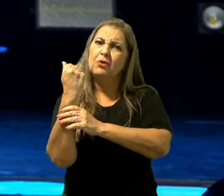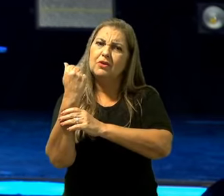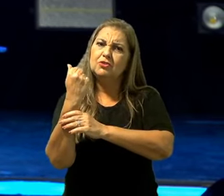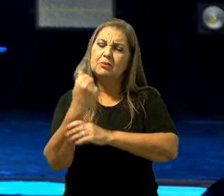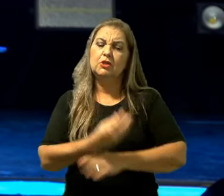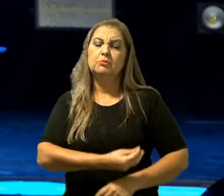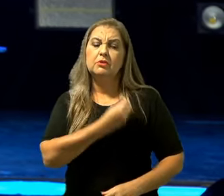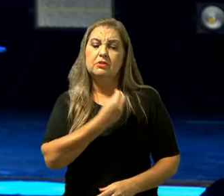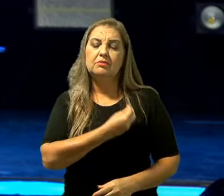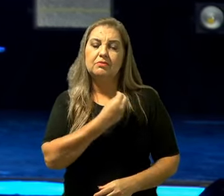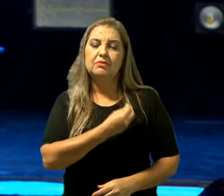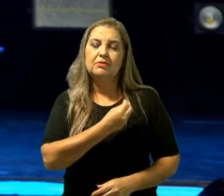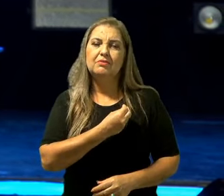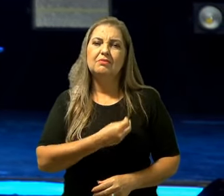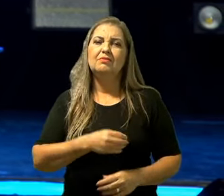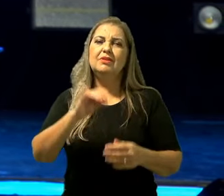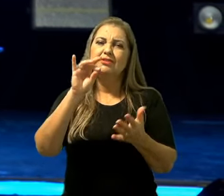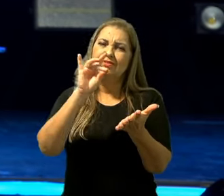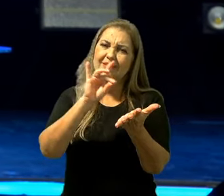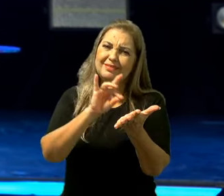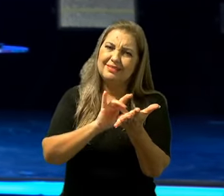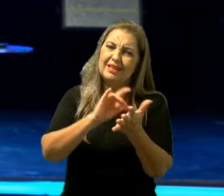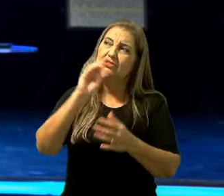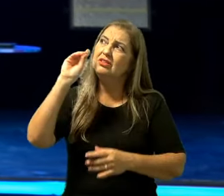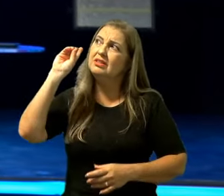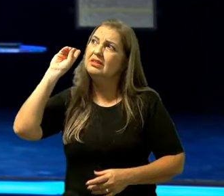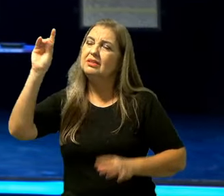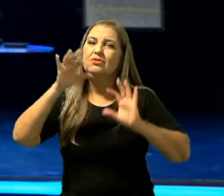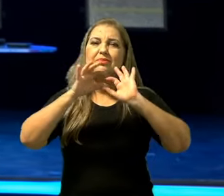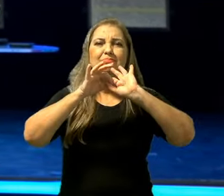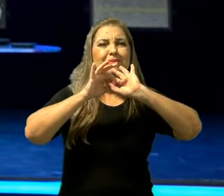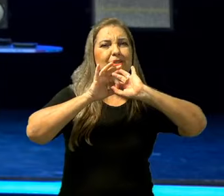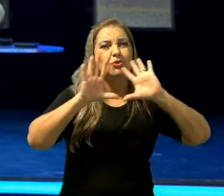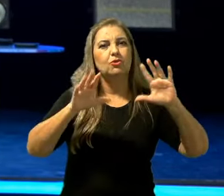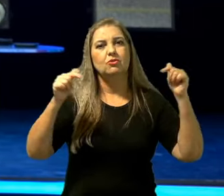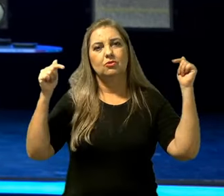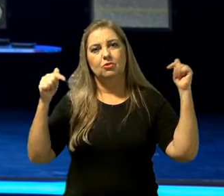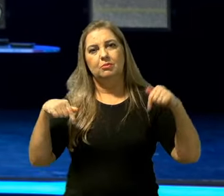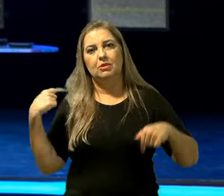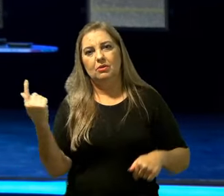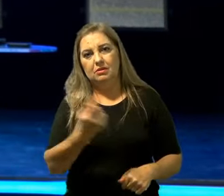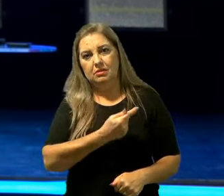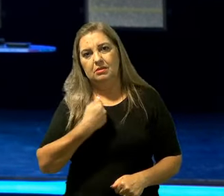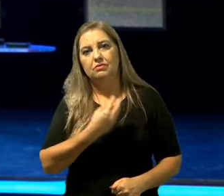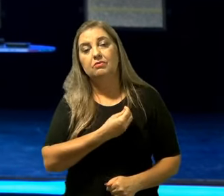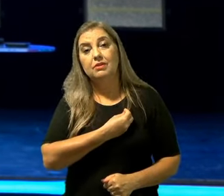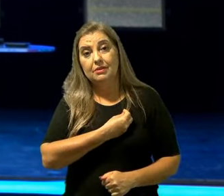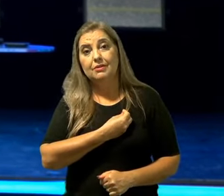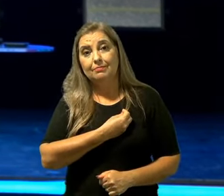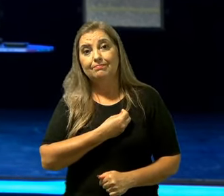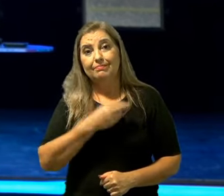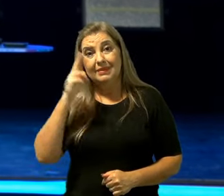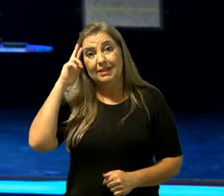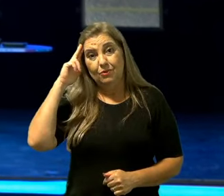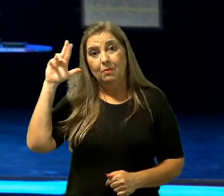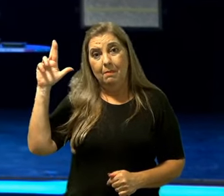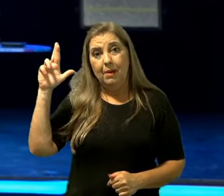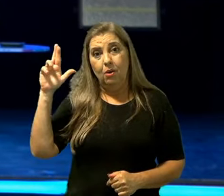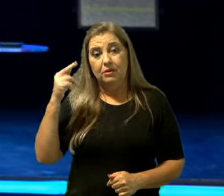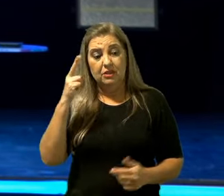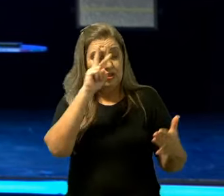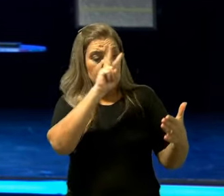viver as realidades que Deus liberou sobre a nossa vida. E é muito comum, quando a gente ler a